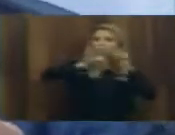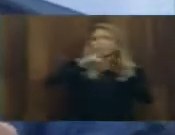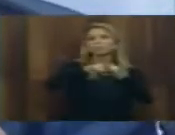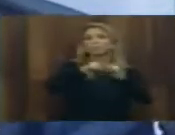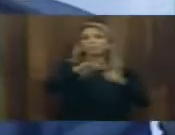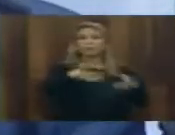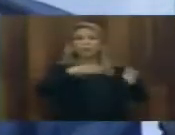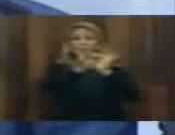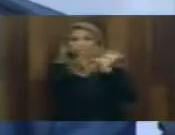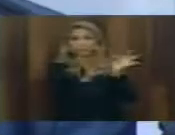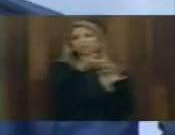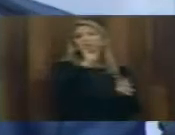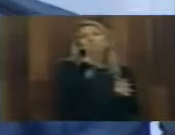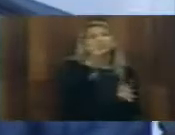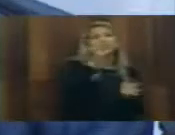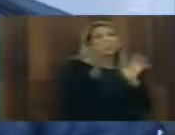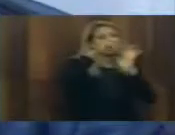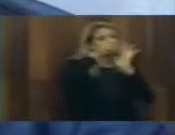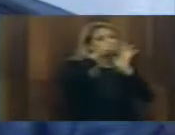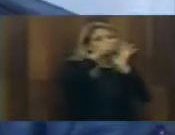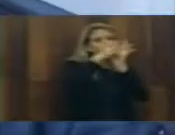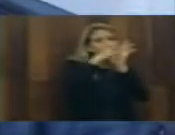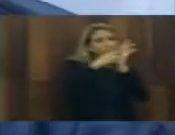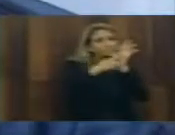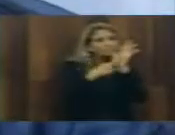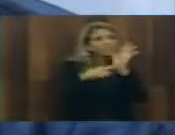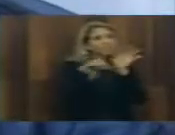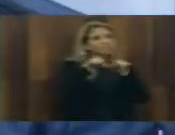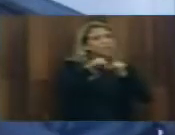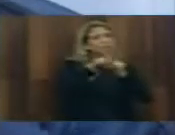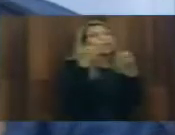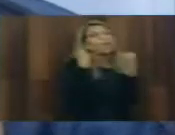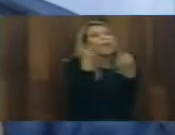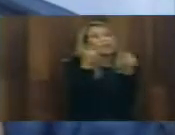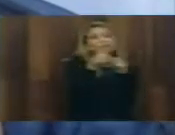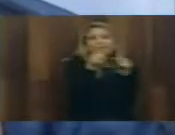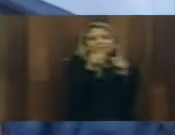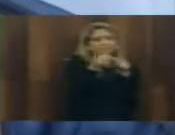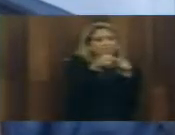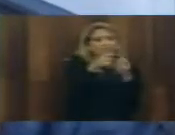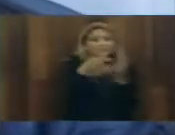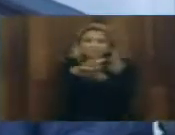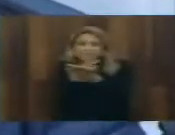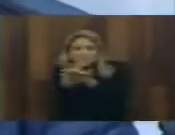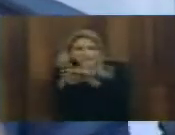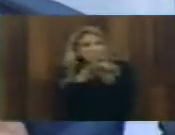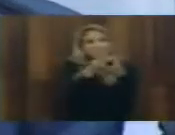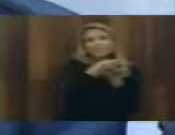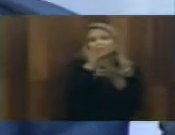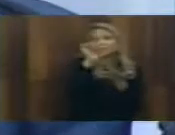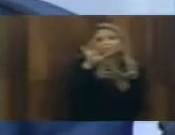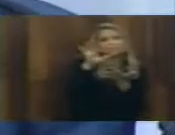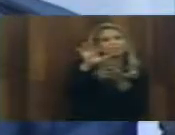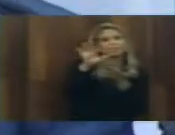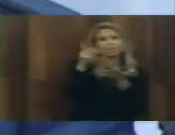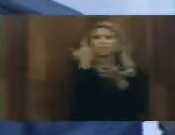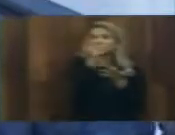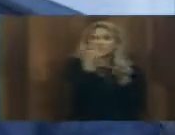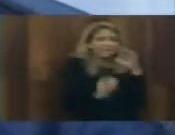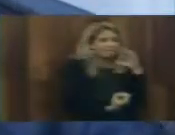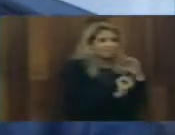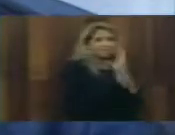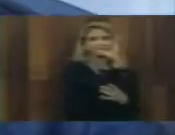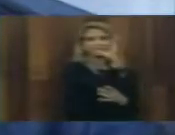projeto somente normatiza de que forma esses repasses serão fiscalizados. Então, não há criação de vantagens,